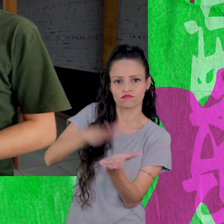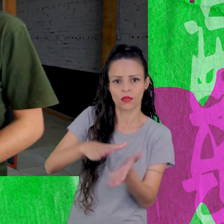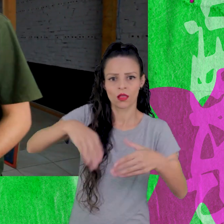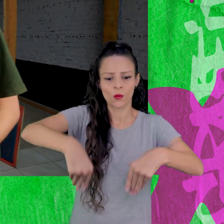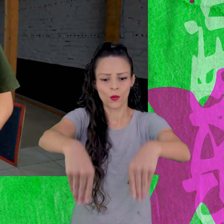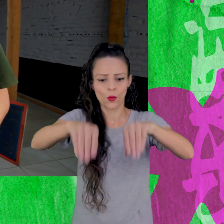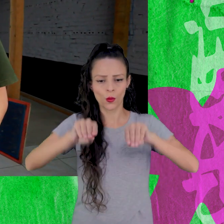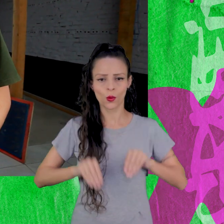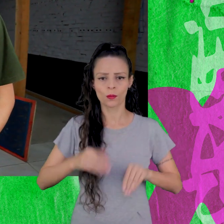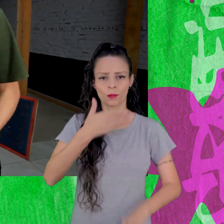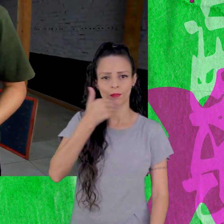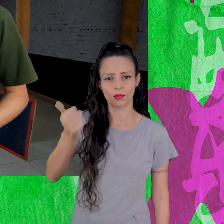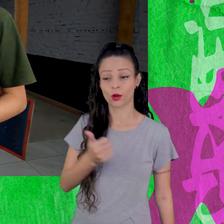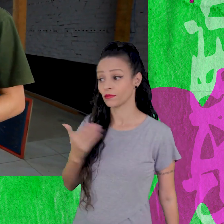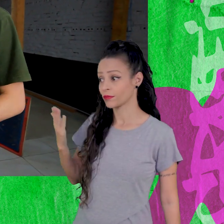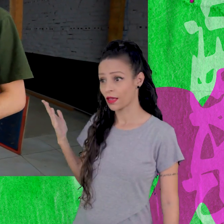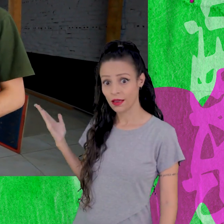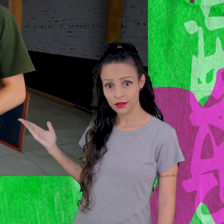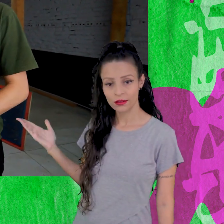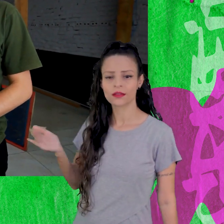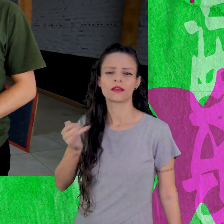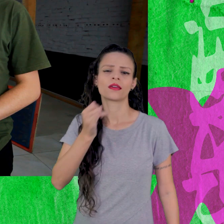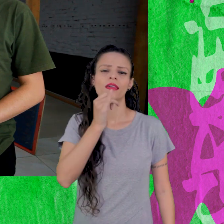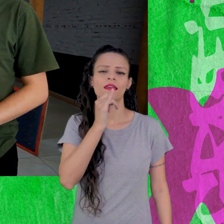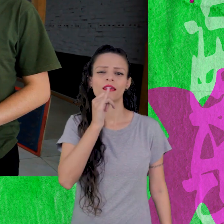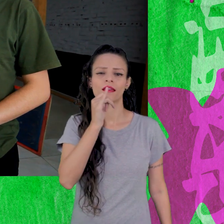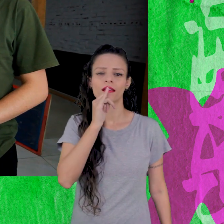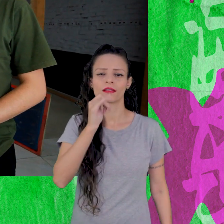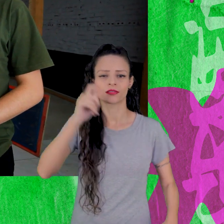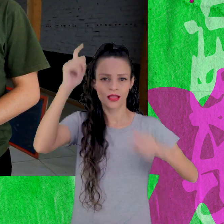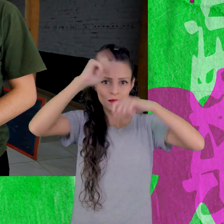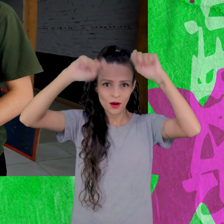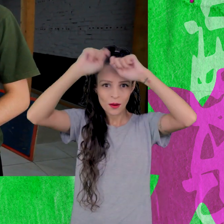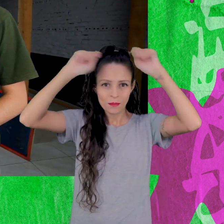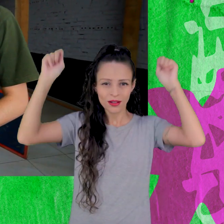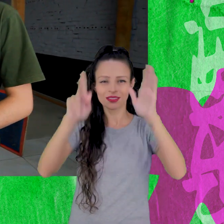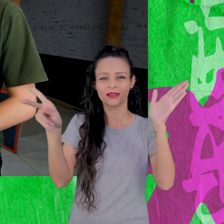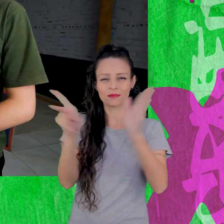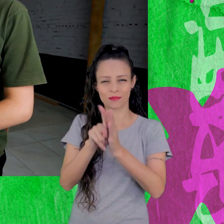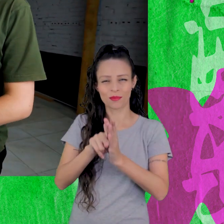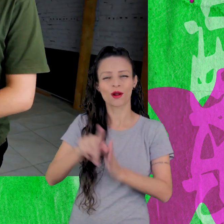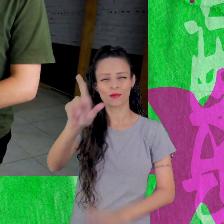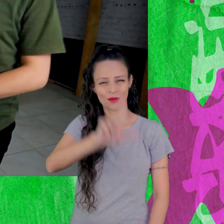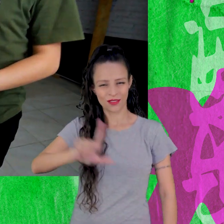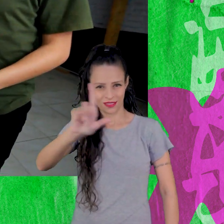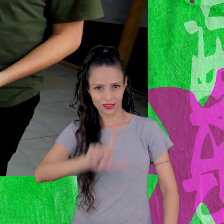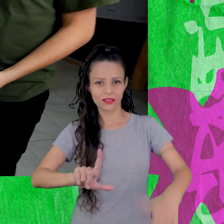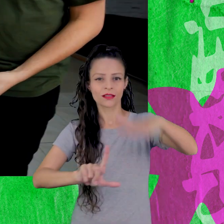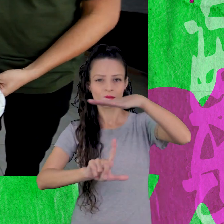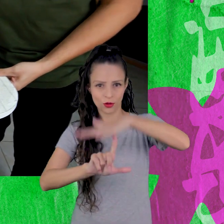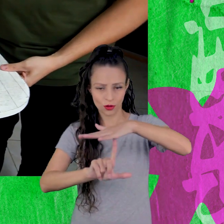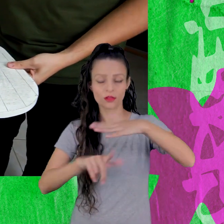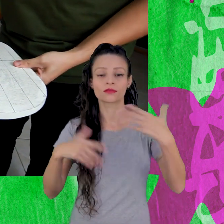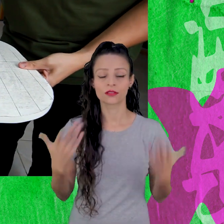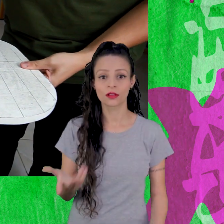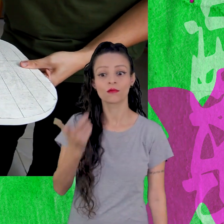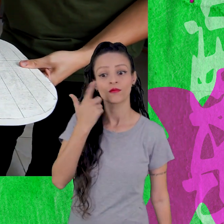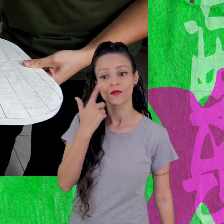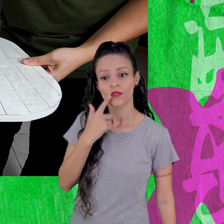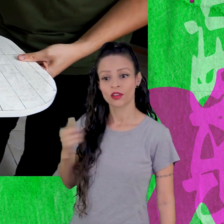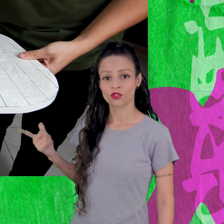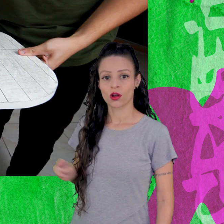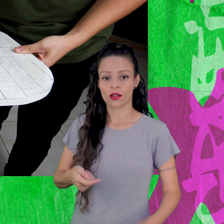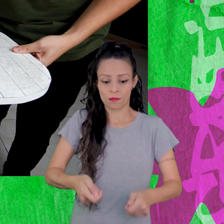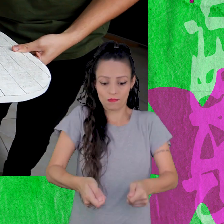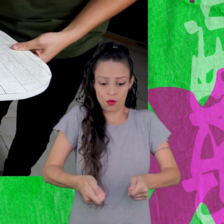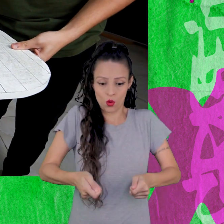melhor. Nesse caso que a gente está fazendo um exemplo da bandana da amostra, a gente vai ter que puxar um pouquinho o berço